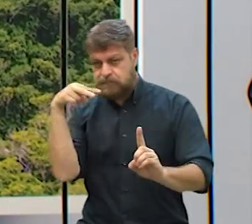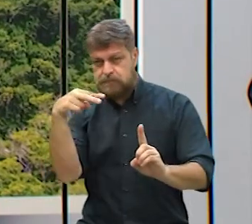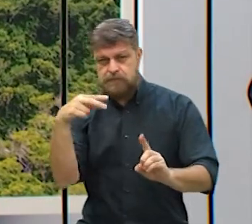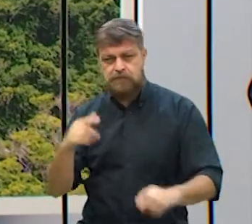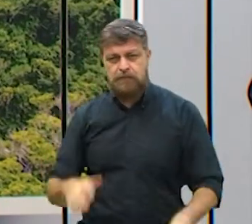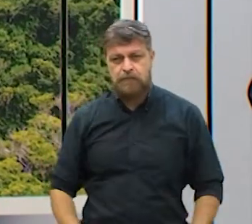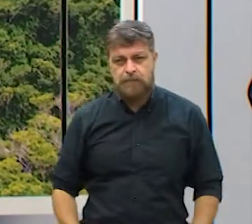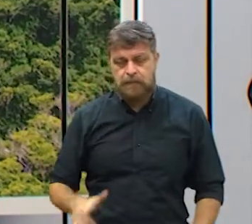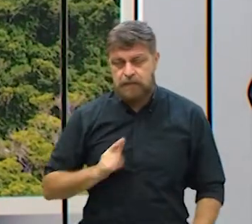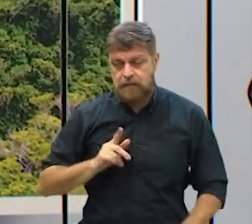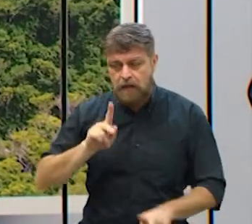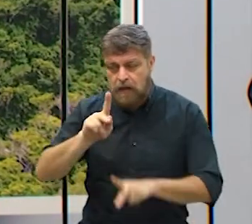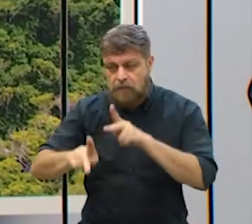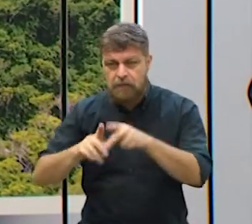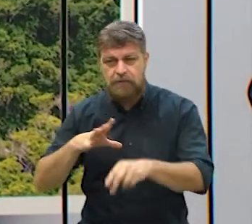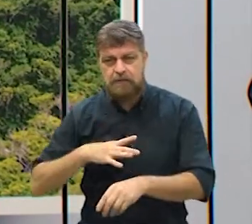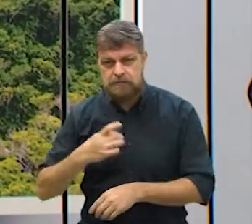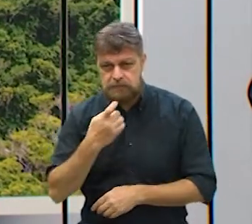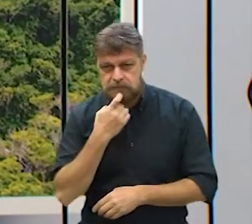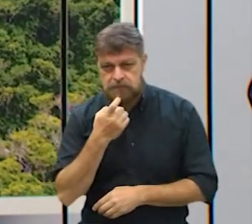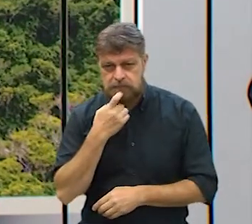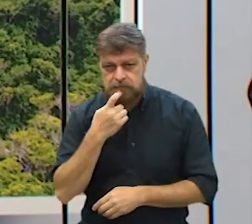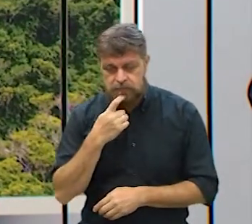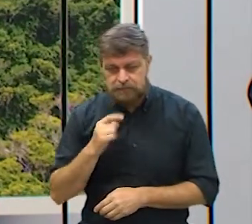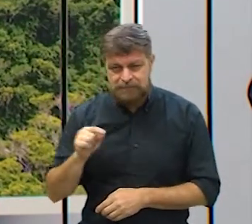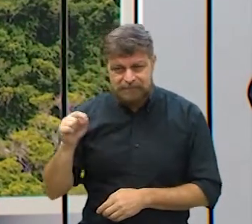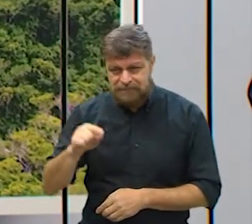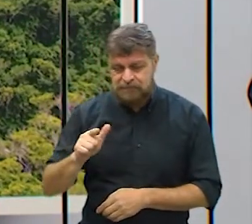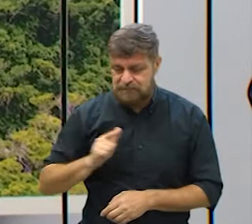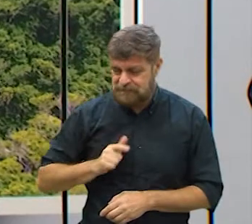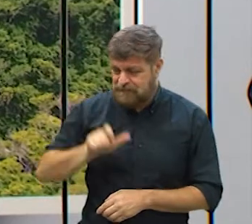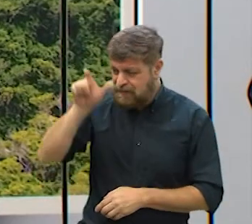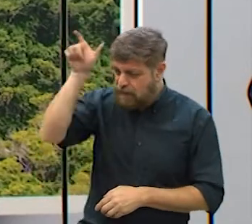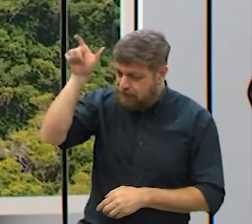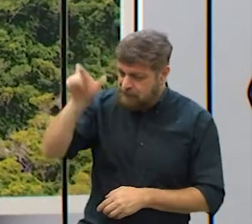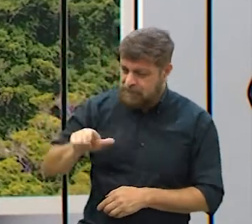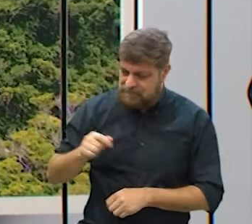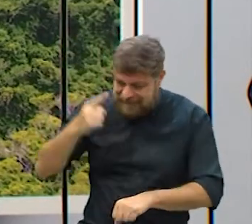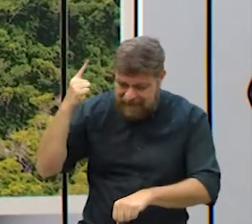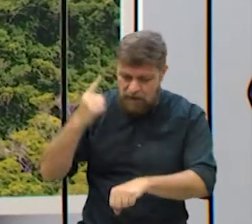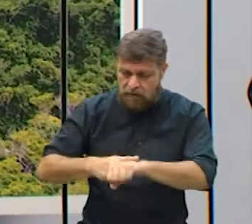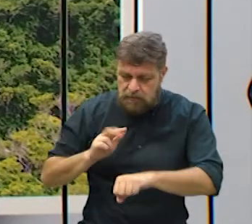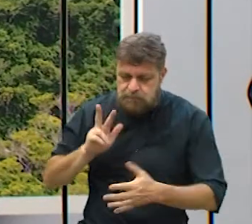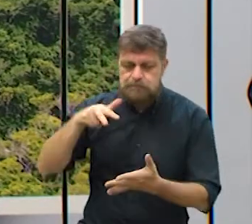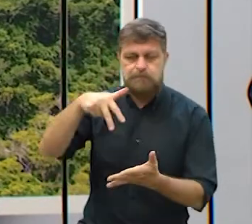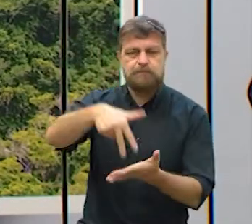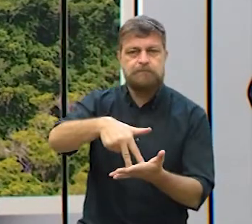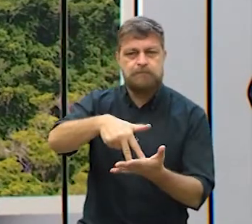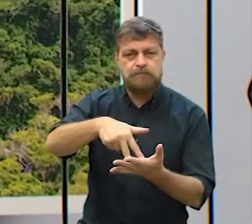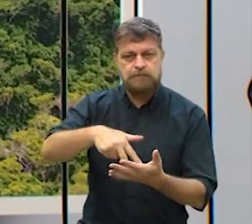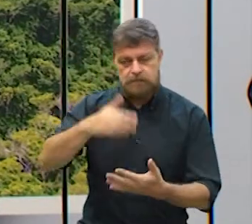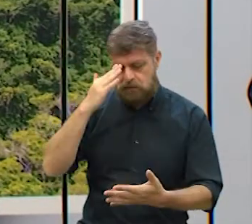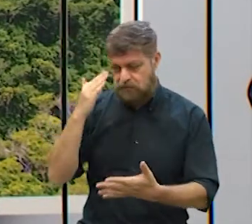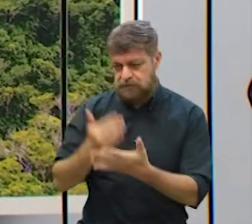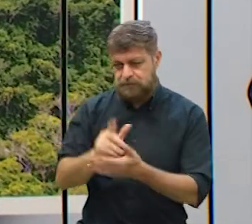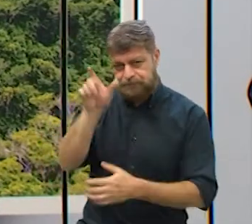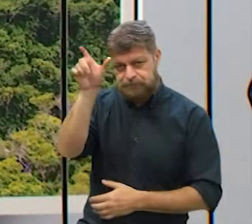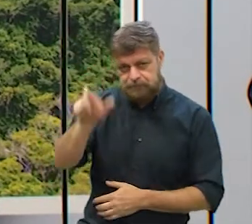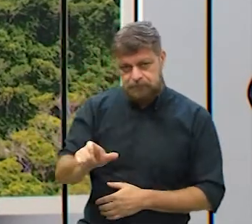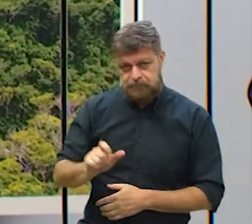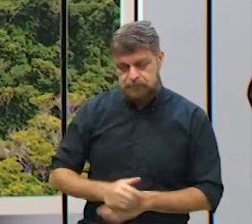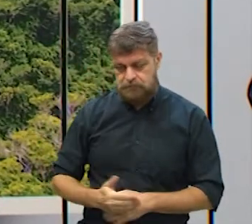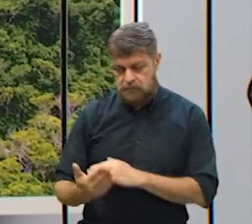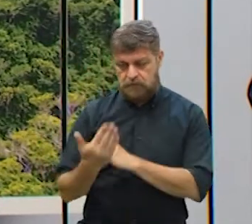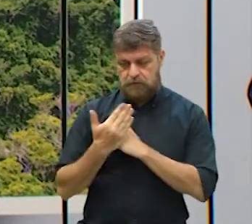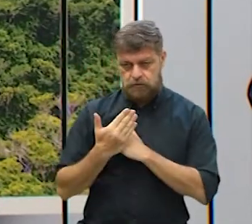pela população de Campinas, o quanto vale as pessoas nesse momento, porque eu acredito que a pessoa que faz